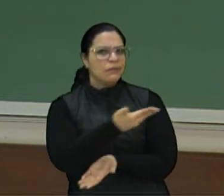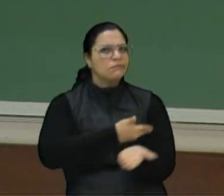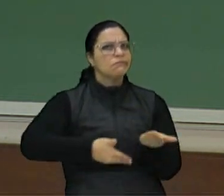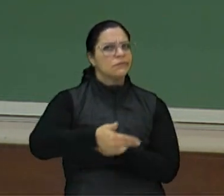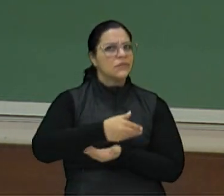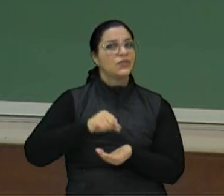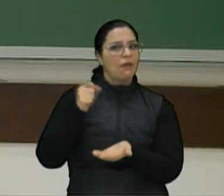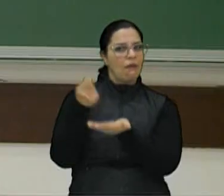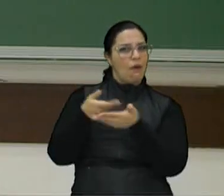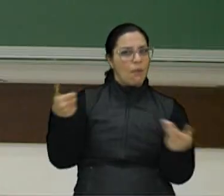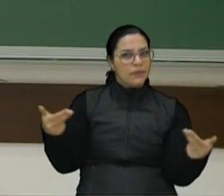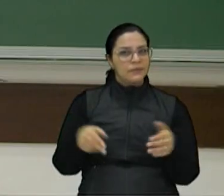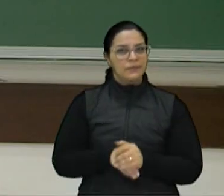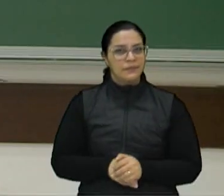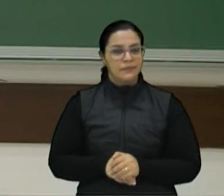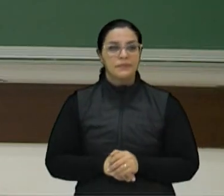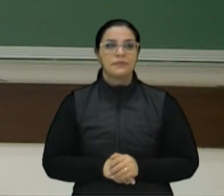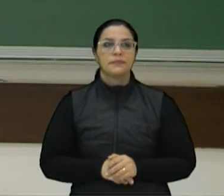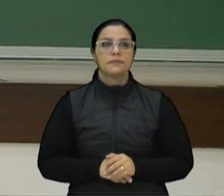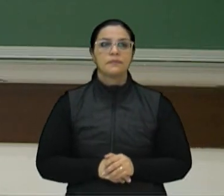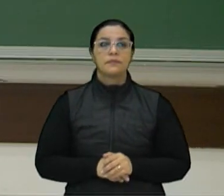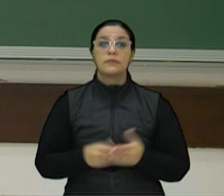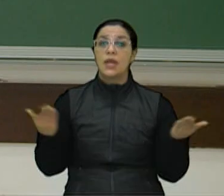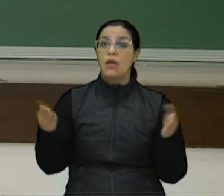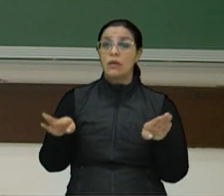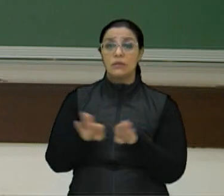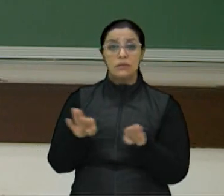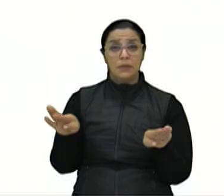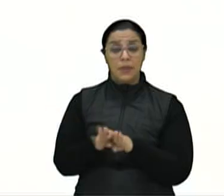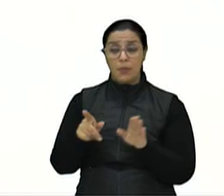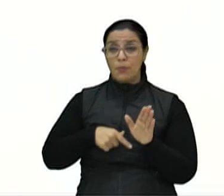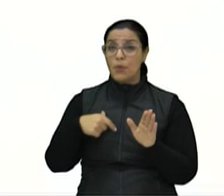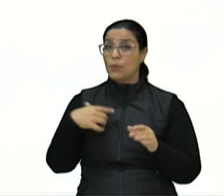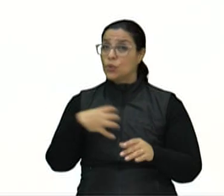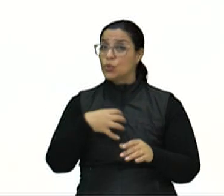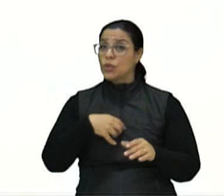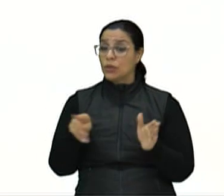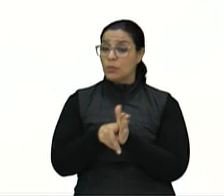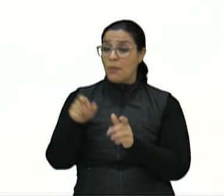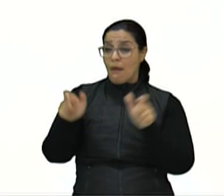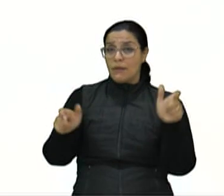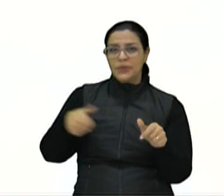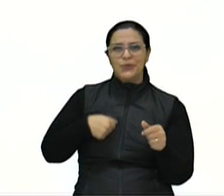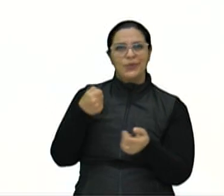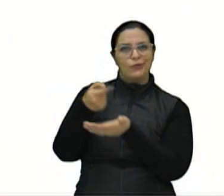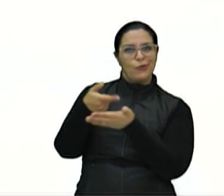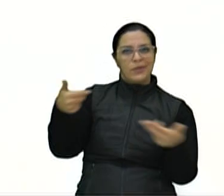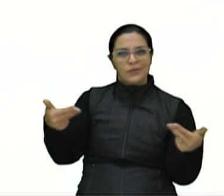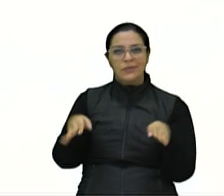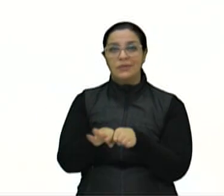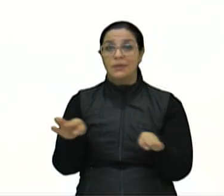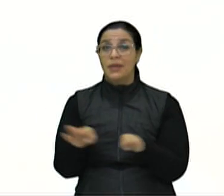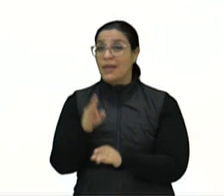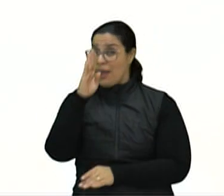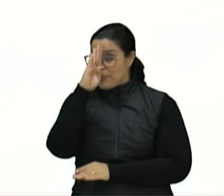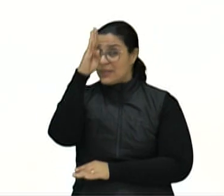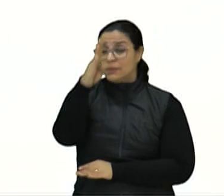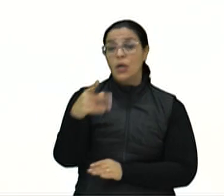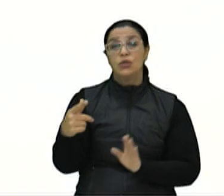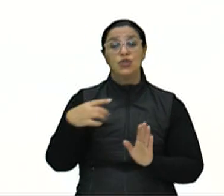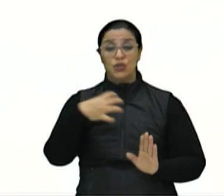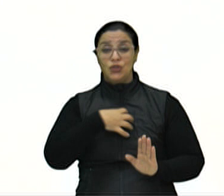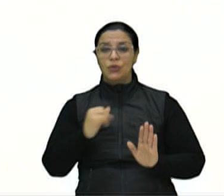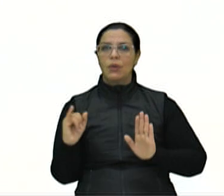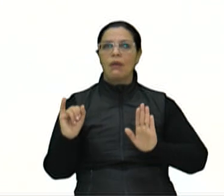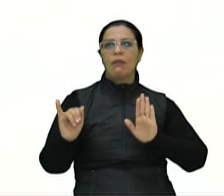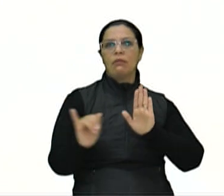isso que eu chamei a atenção lá atrás sobre isso. Dessa maneira, o nível e o estilo de consumo tornam-se a principal fonte de identidade.